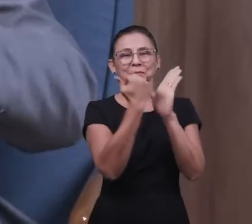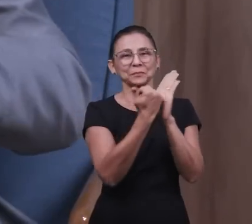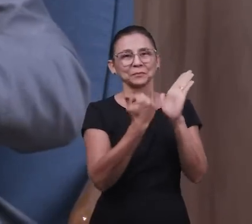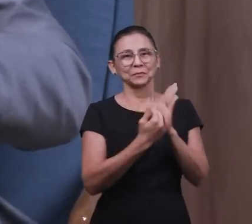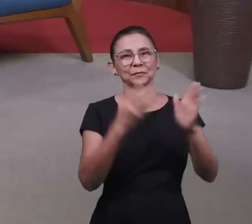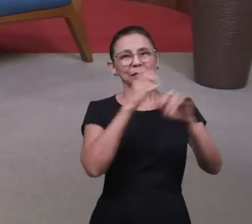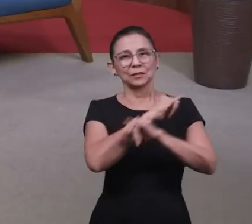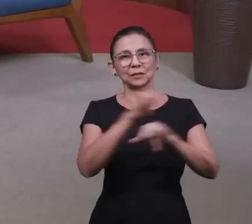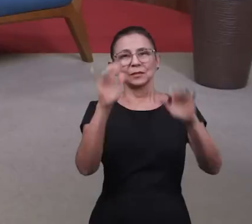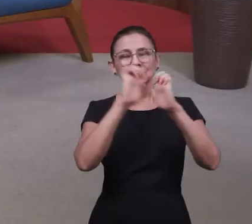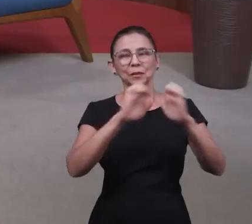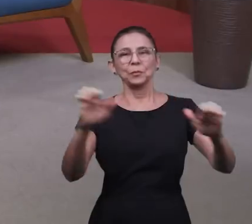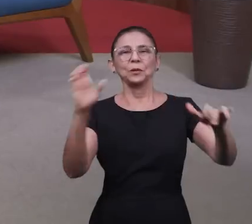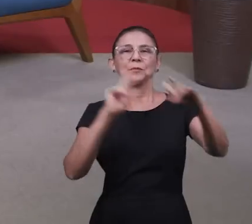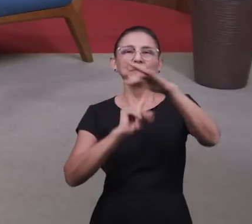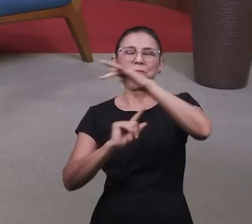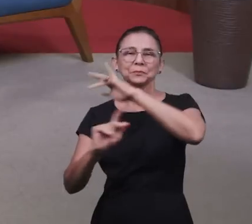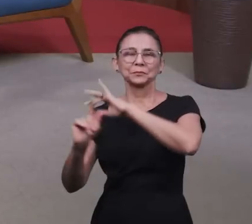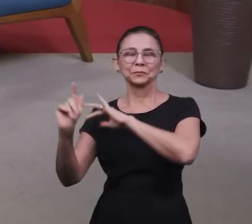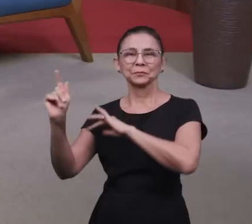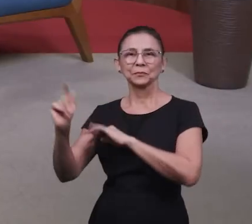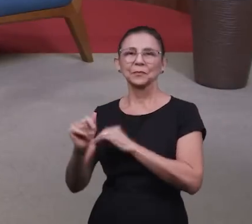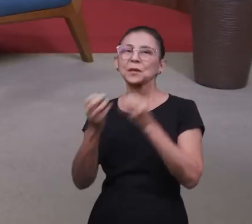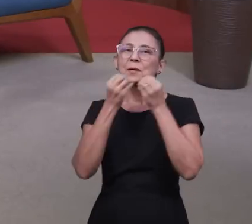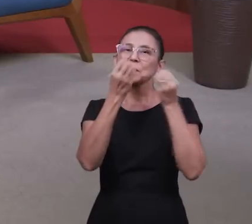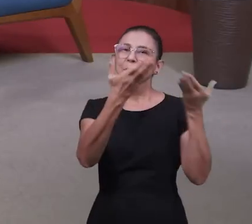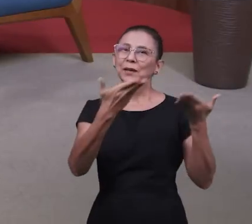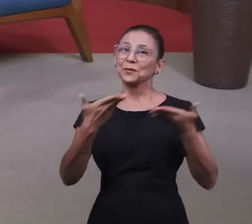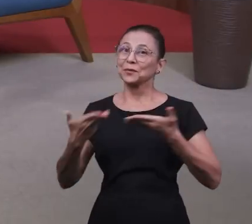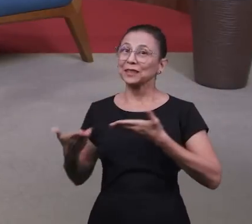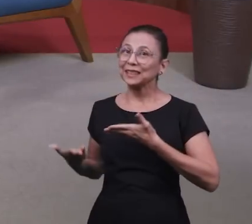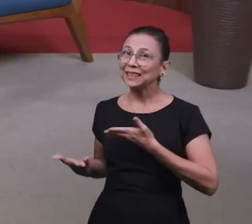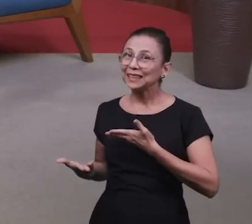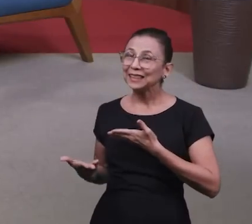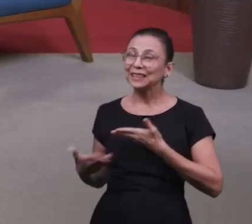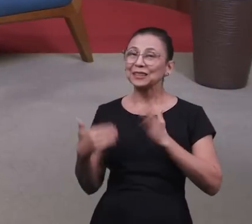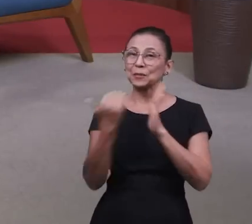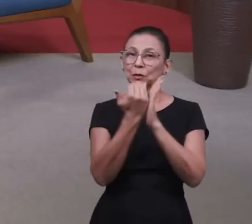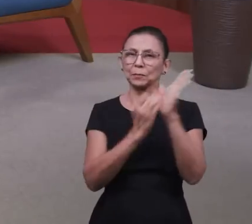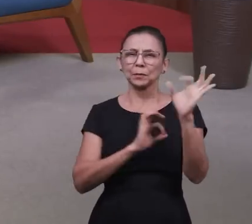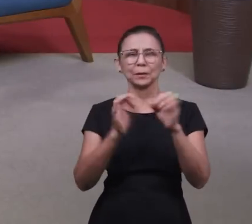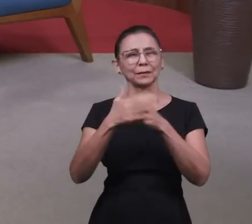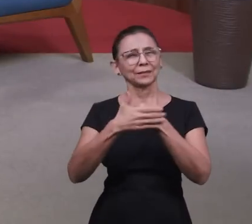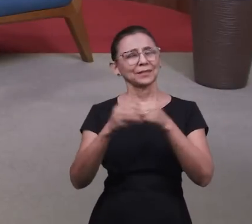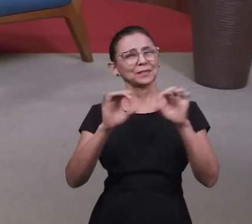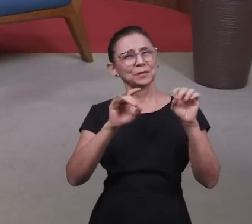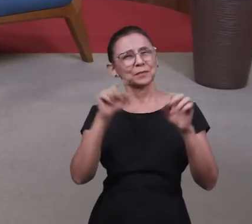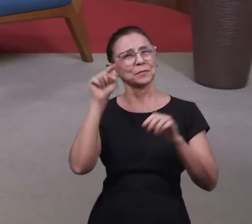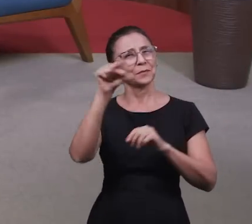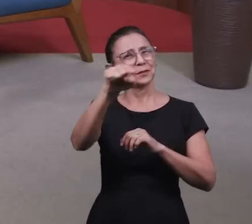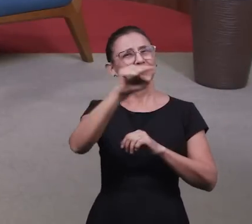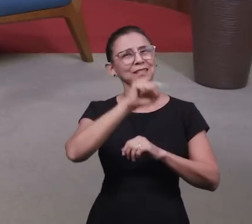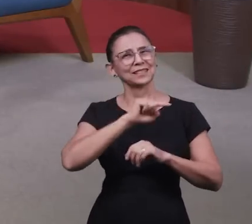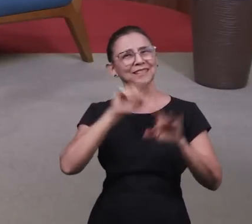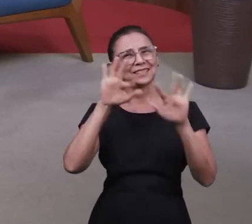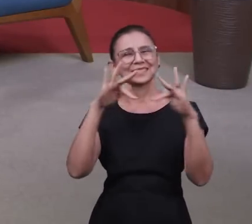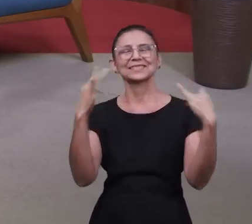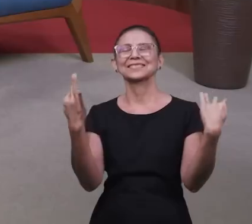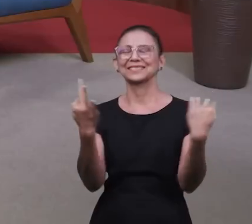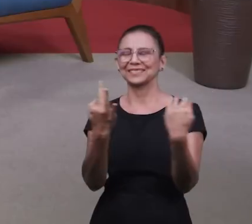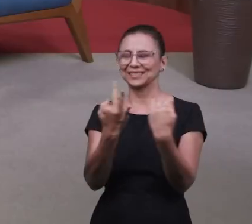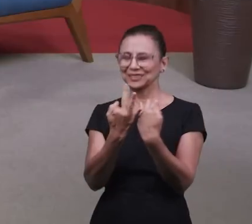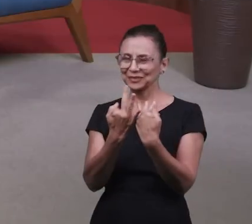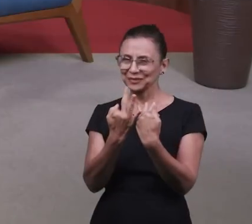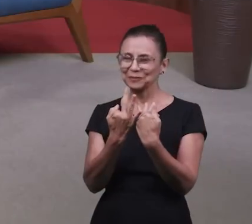do programa Anunciando o Evangelho Eterno. Seja bem-vindo a este programa que é feito com todo carinho, especialmente para você e